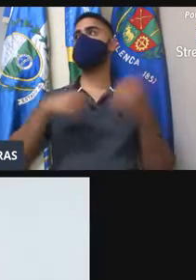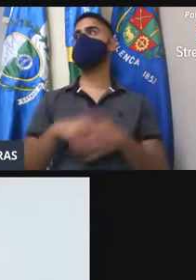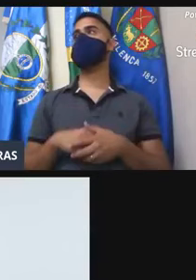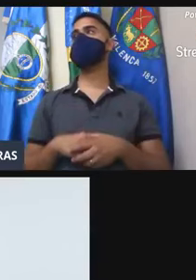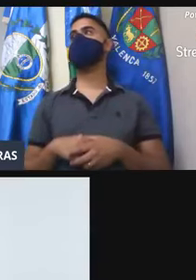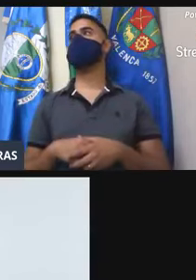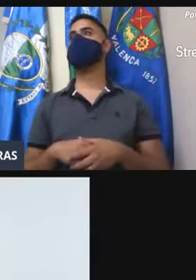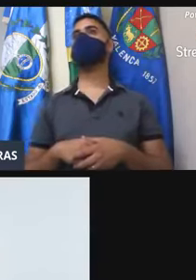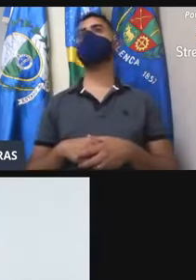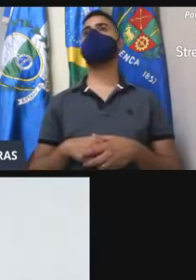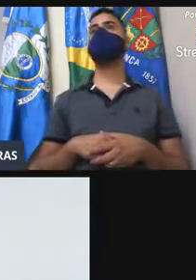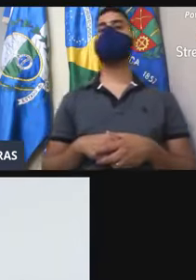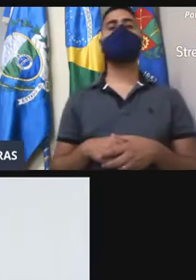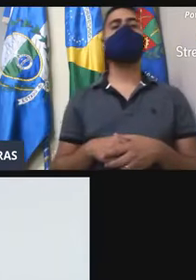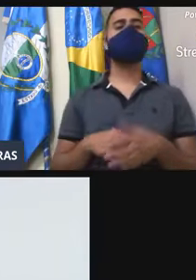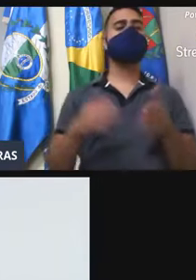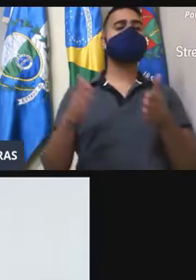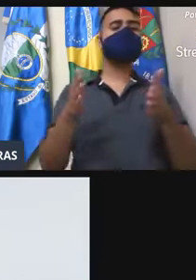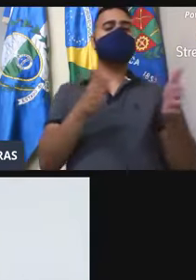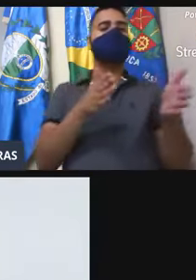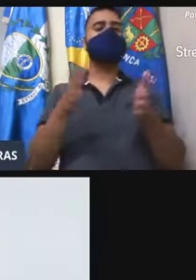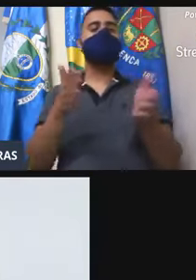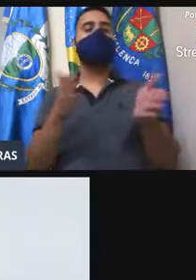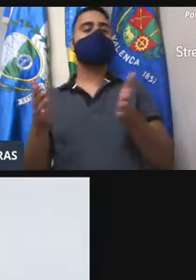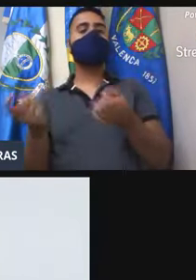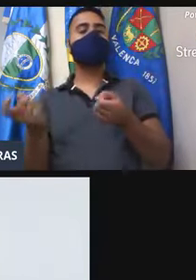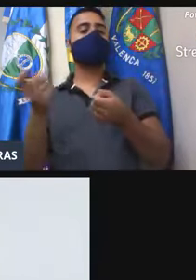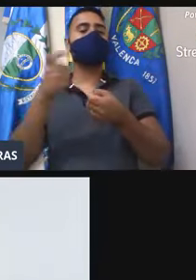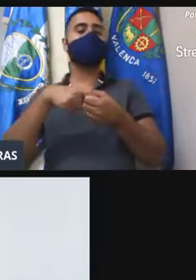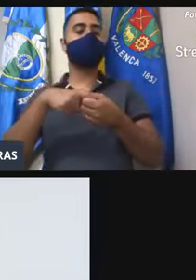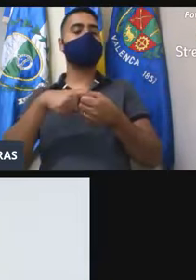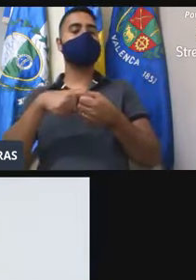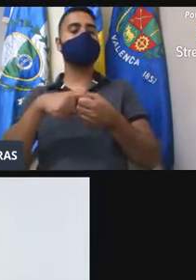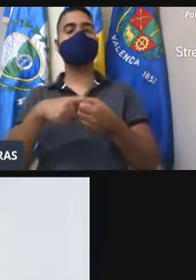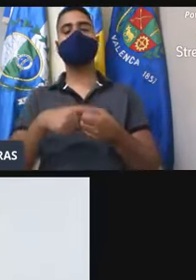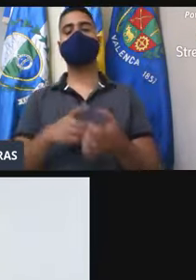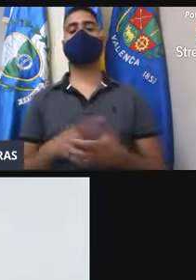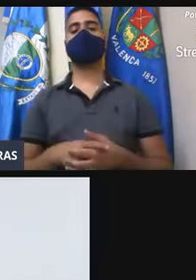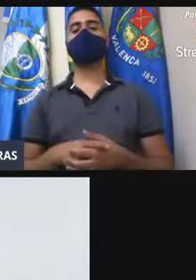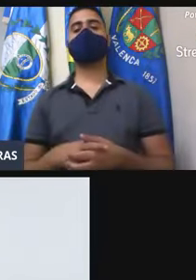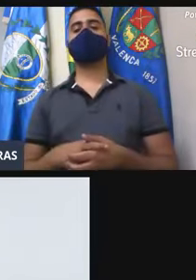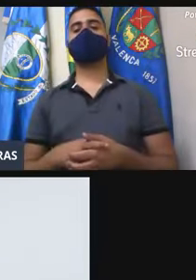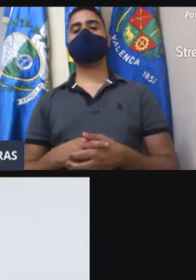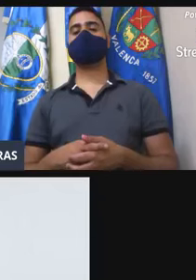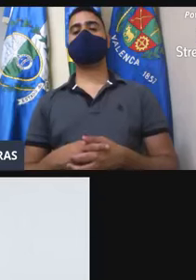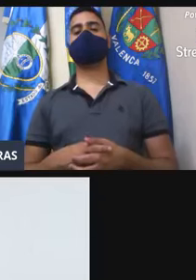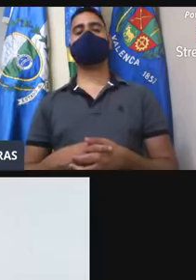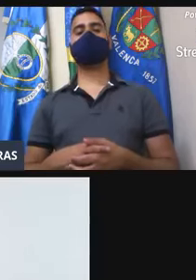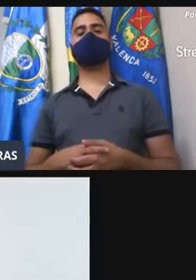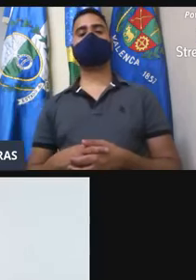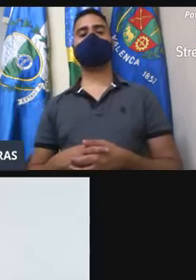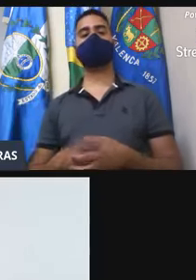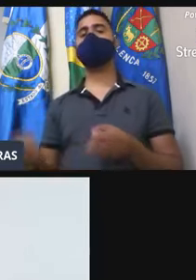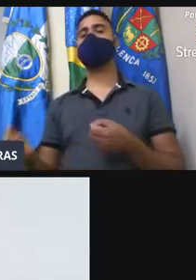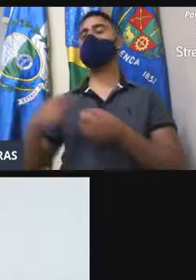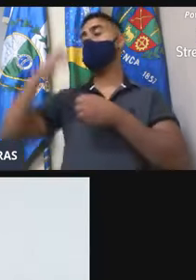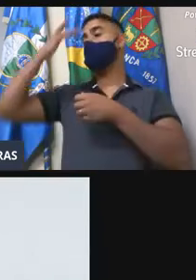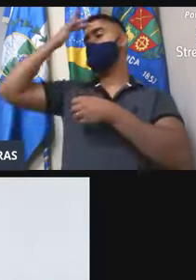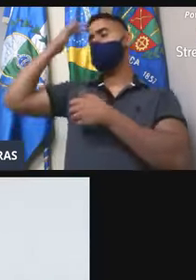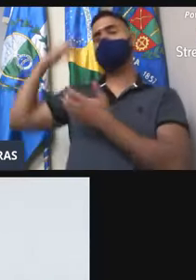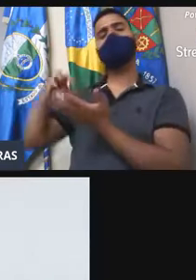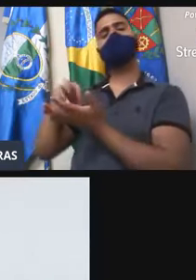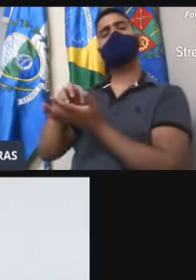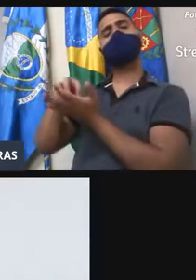devido à flexibilização e o retorno, né, vamos dizer assim, da volta do nosso turista, nosso